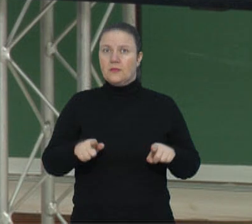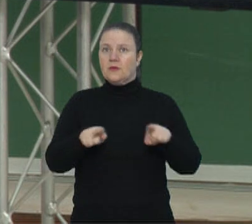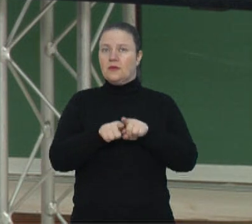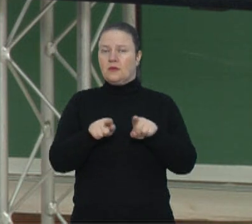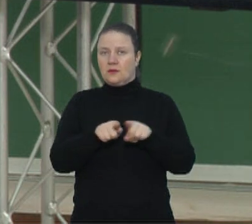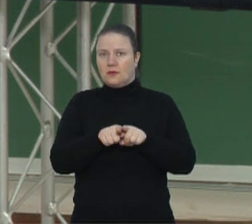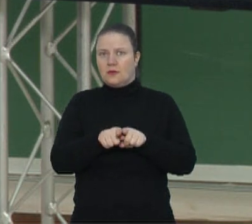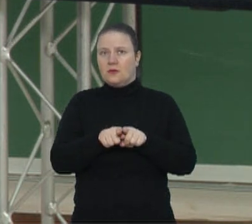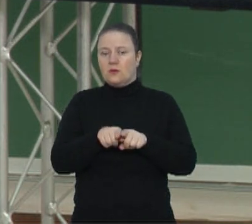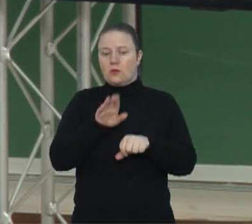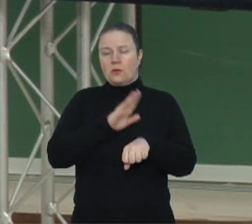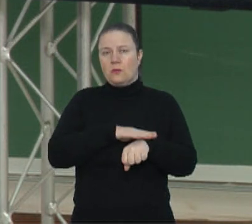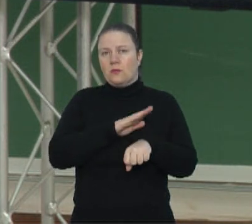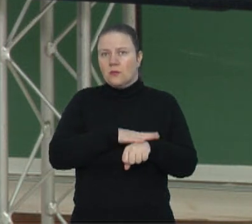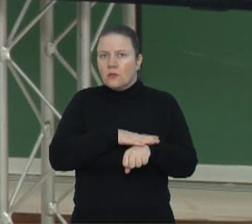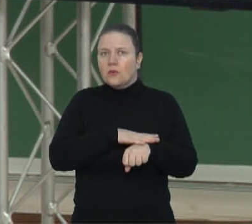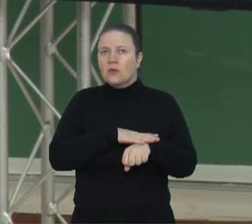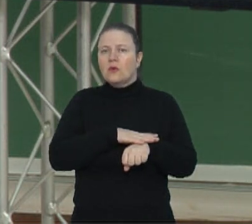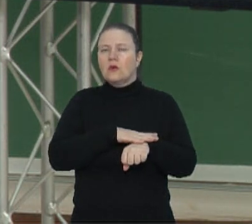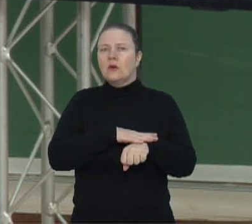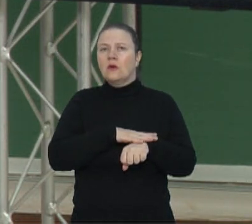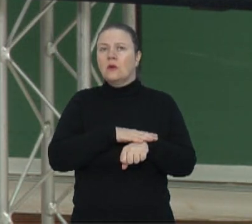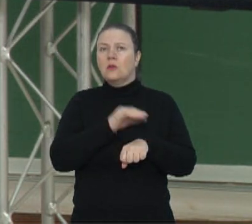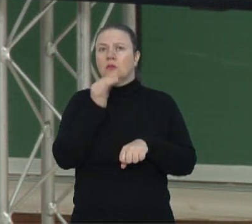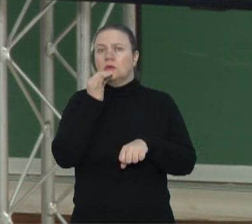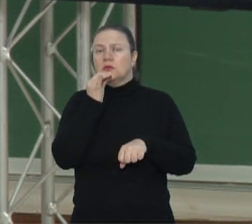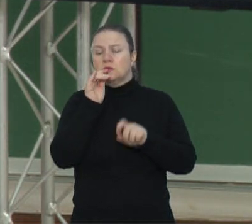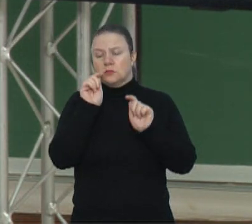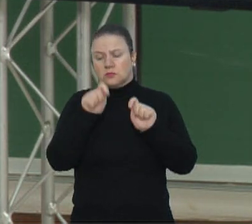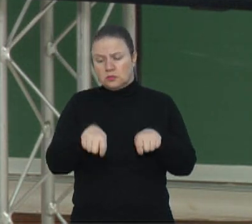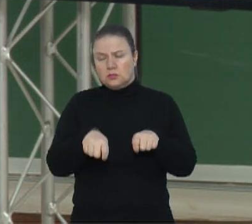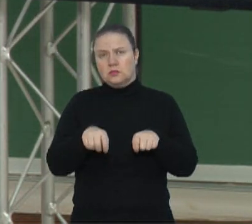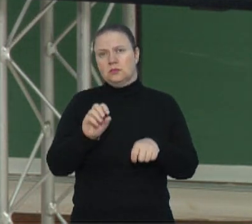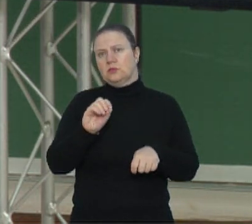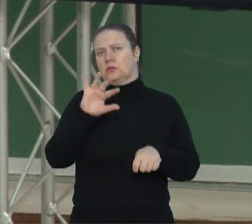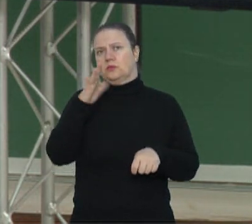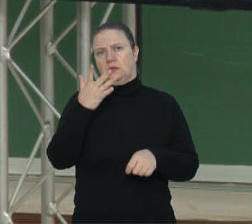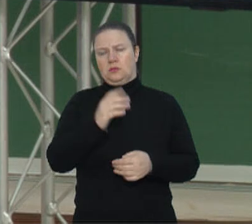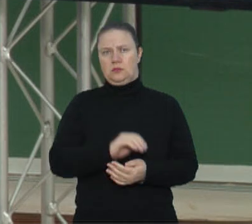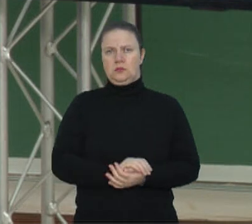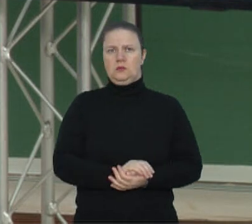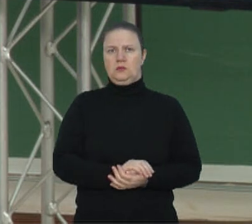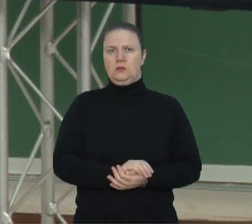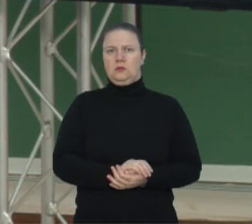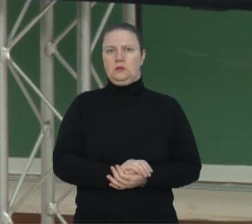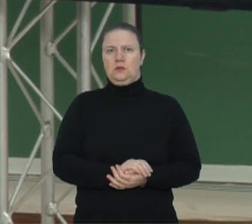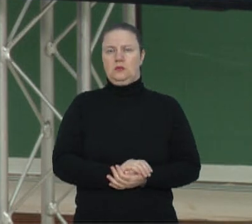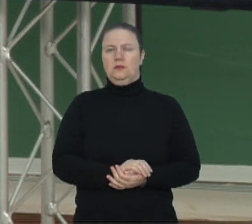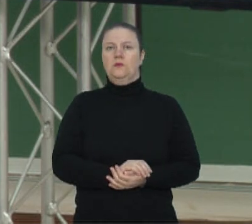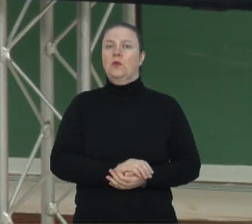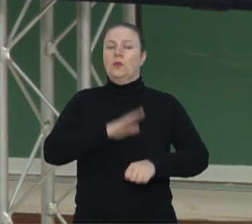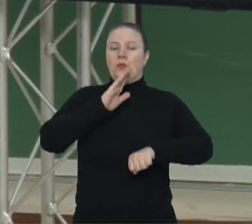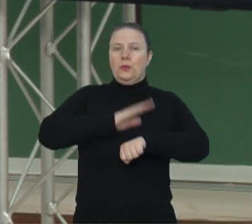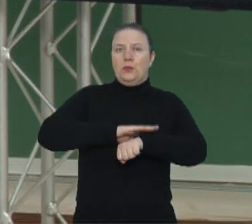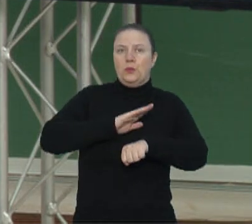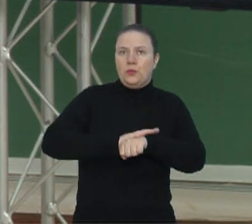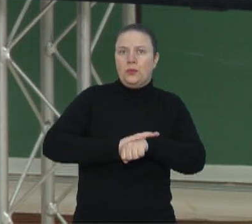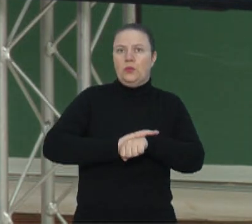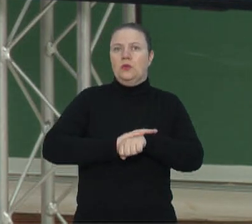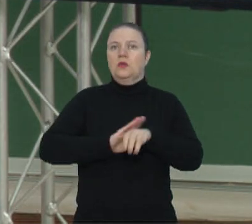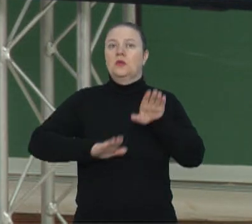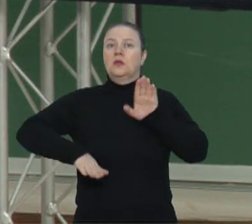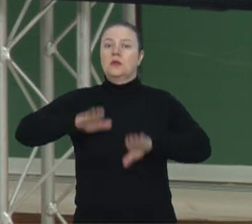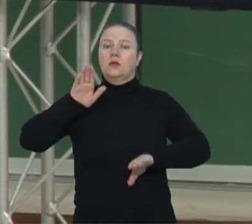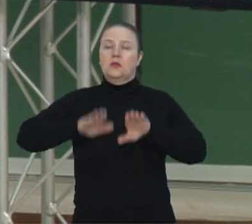da questão da duração sonora, por exemplo, que acontece durante um tempo mais longo ou mais